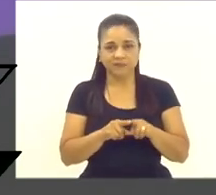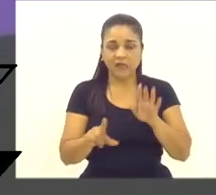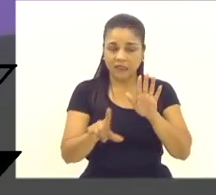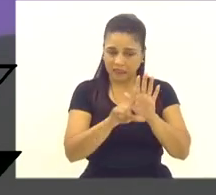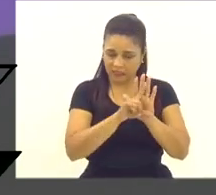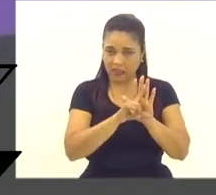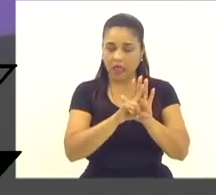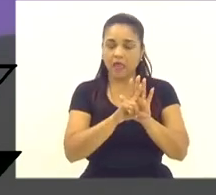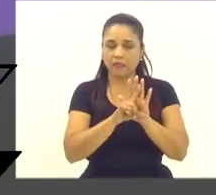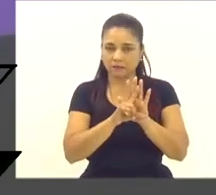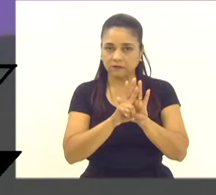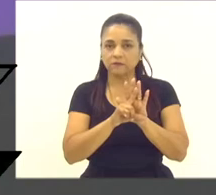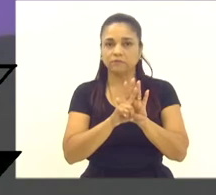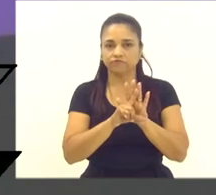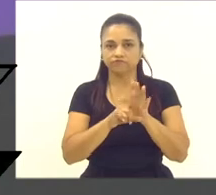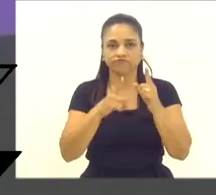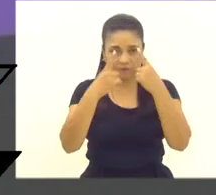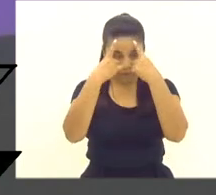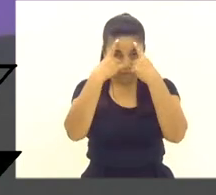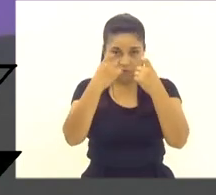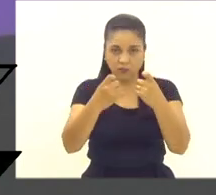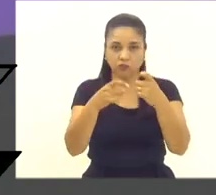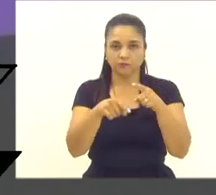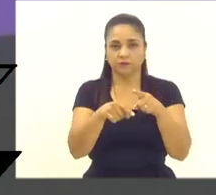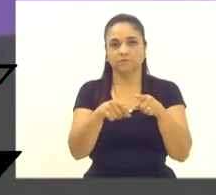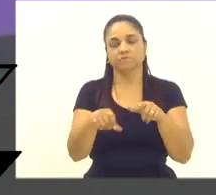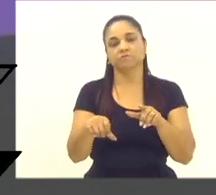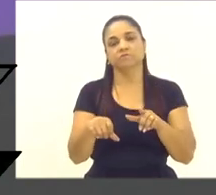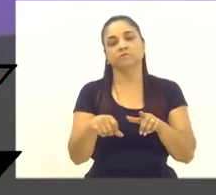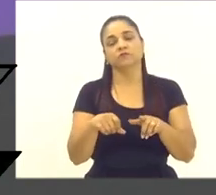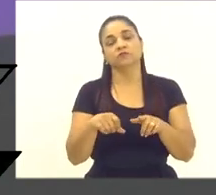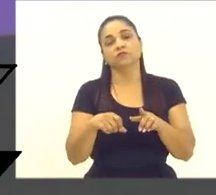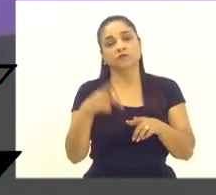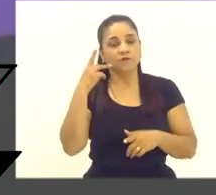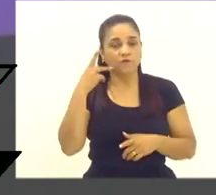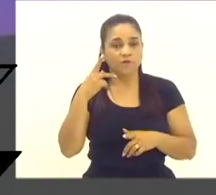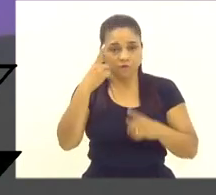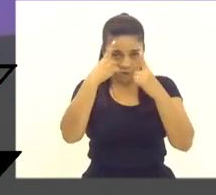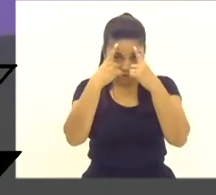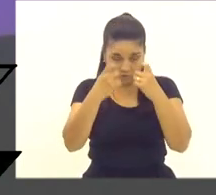como vítima de violência política de gênero